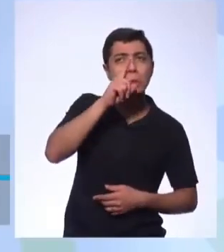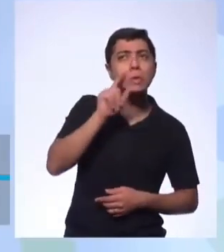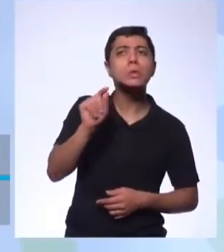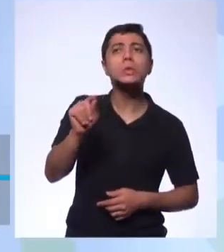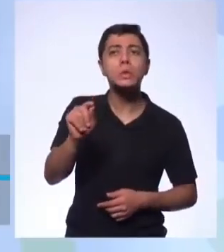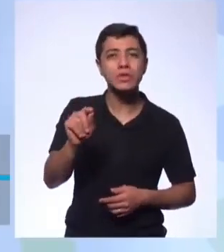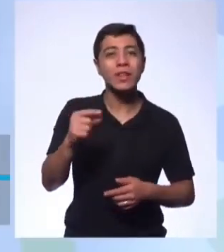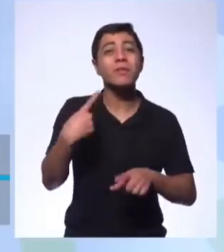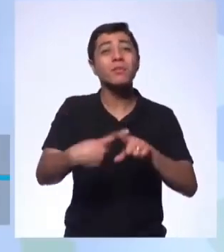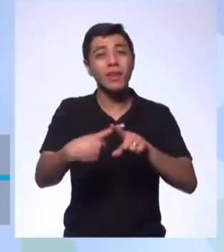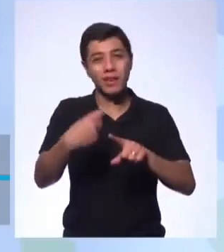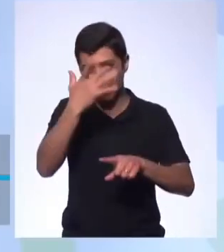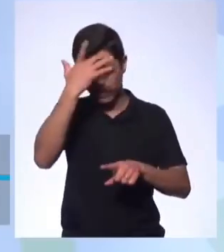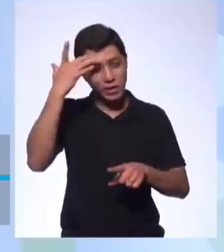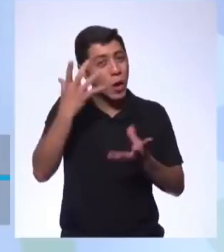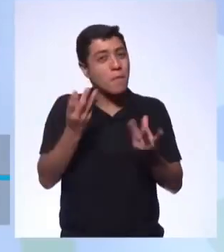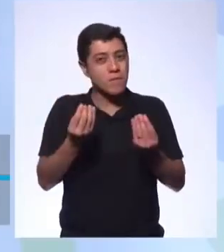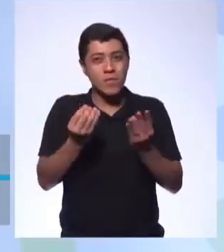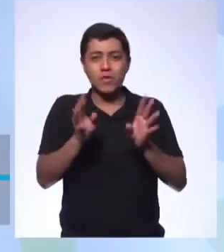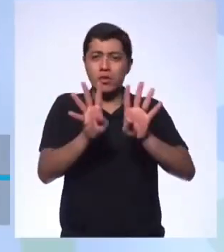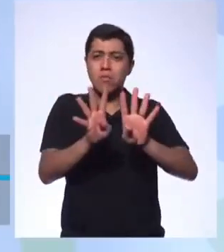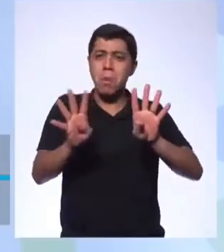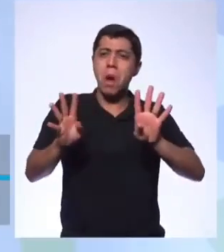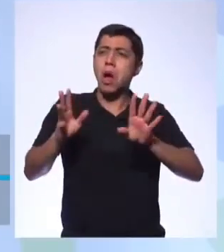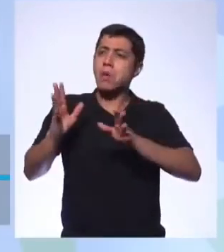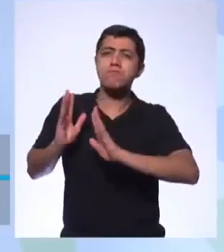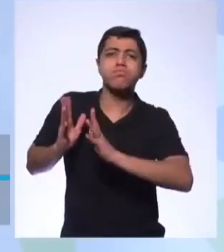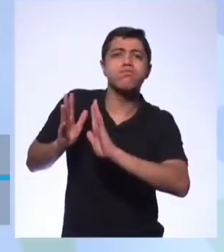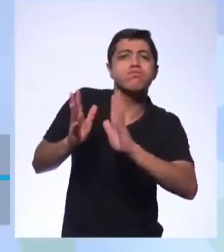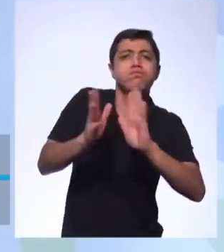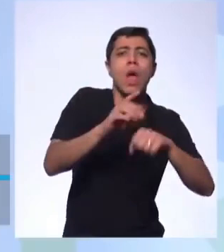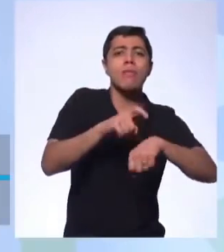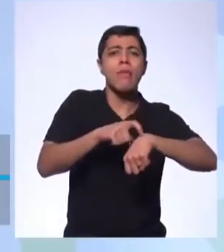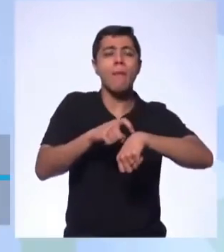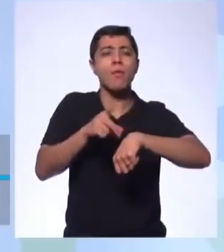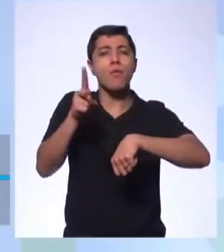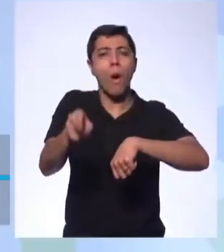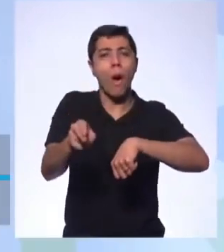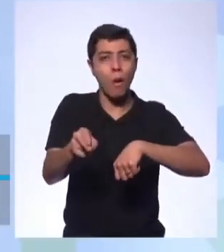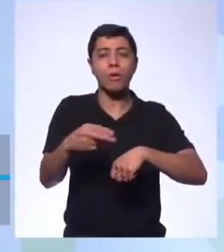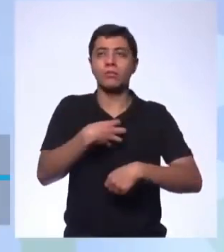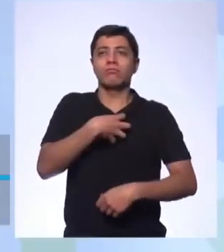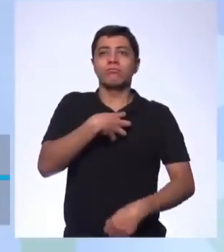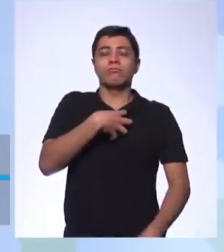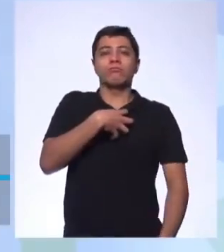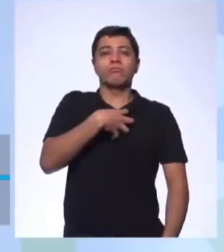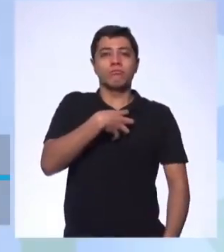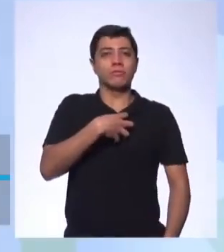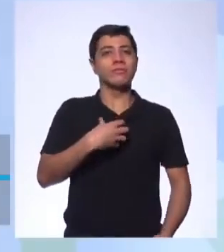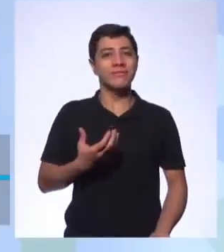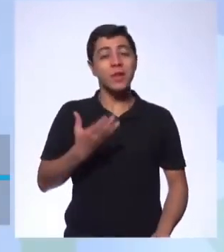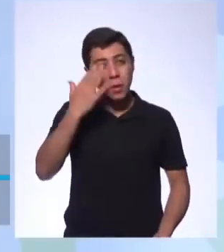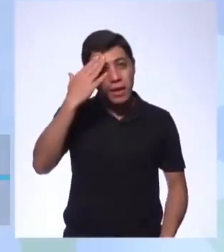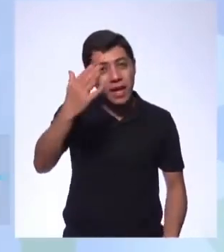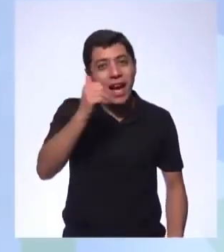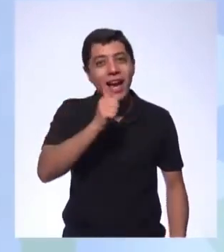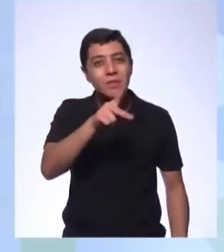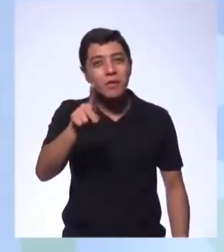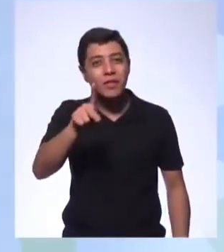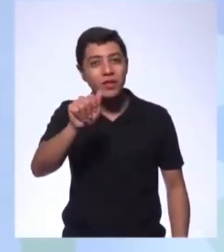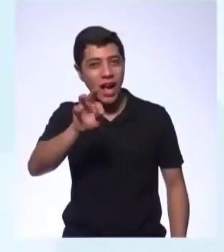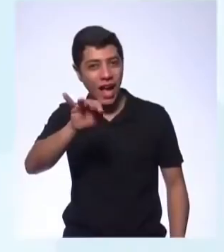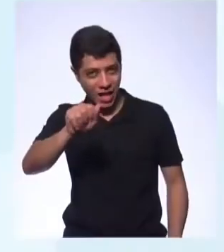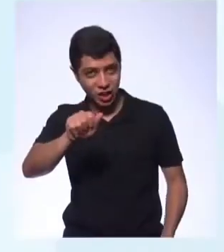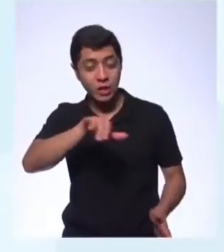depois virão vários problemas. Então isso orna, né? Muito obrigado, professora Kátia. Valeu. Próxima pergunta. Um minutinho,